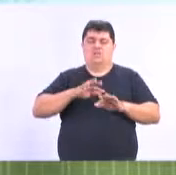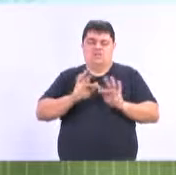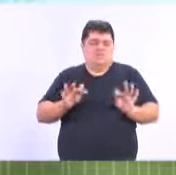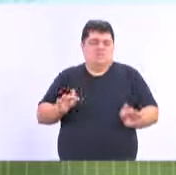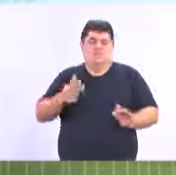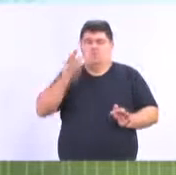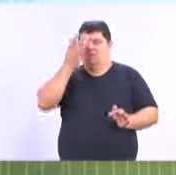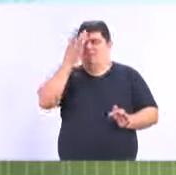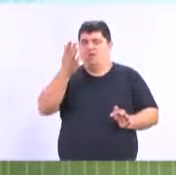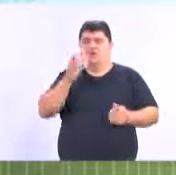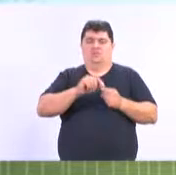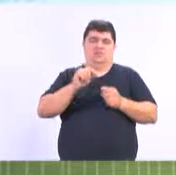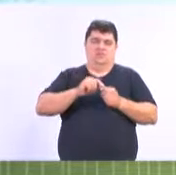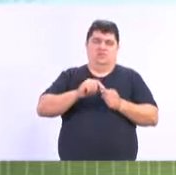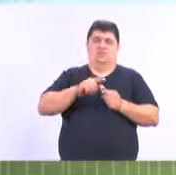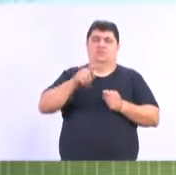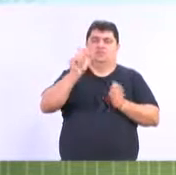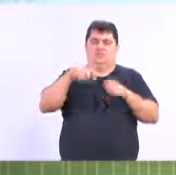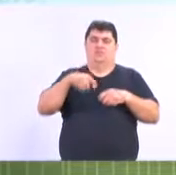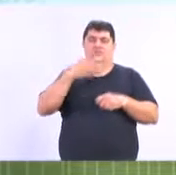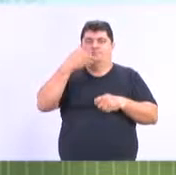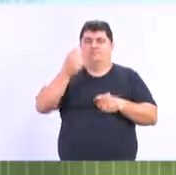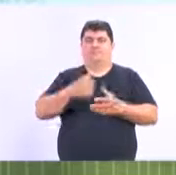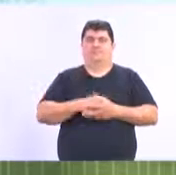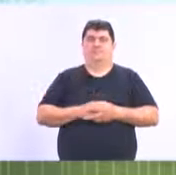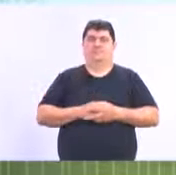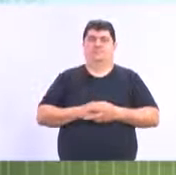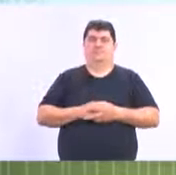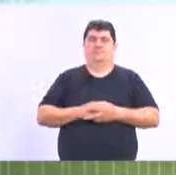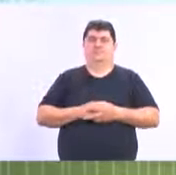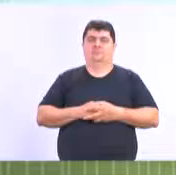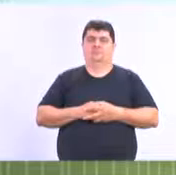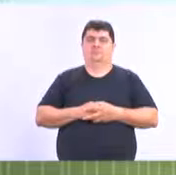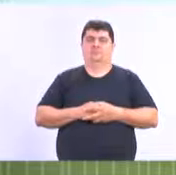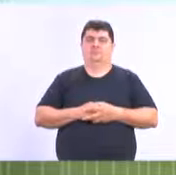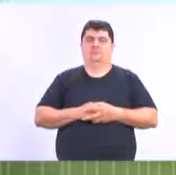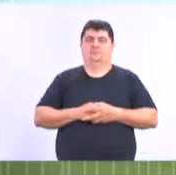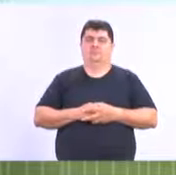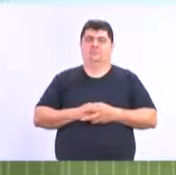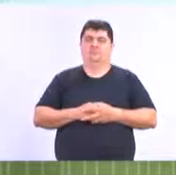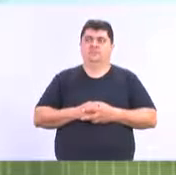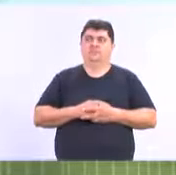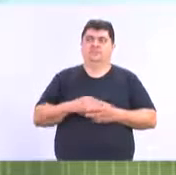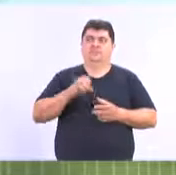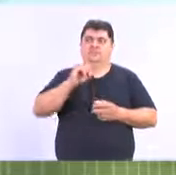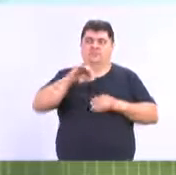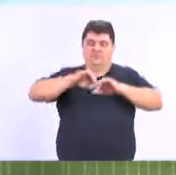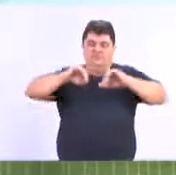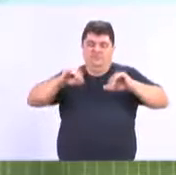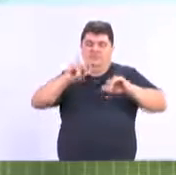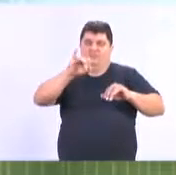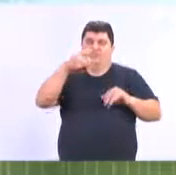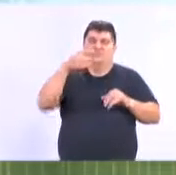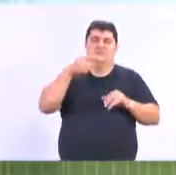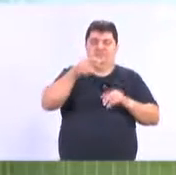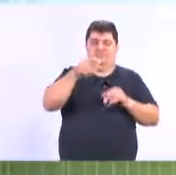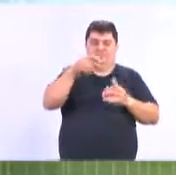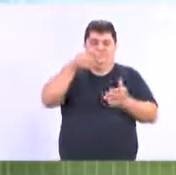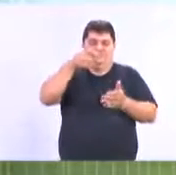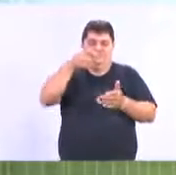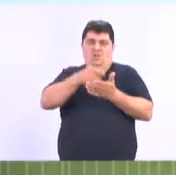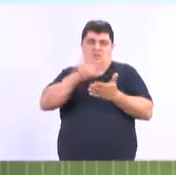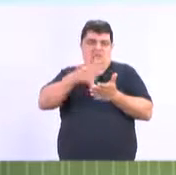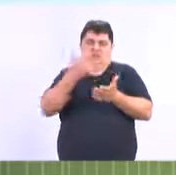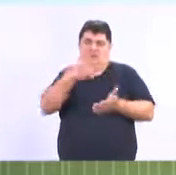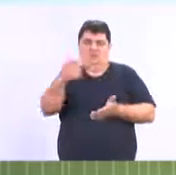coisas simples que as pessoas não fazem. Correto? Então essa parte foi extraída da parte operacional para falar assim, ó, se você não pagasse juros, se você